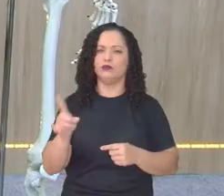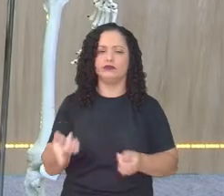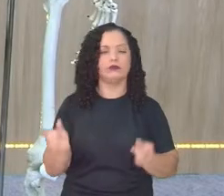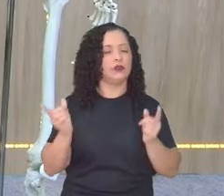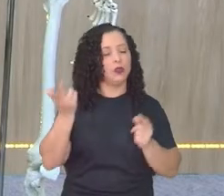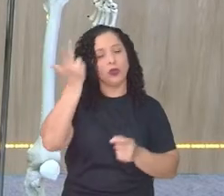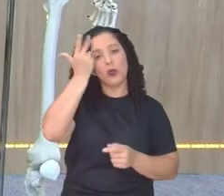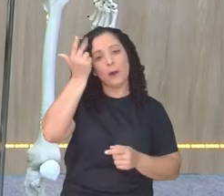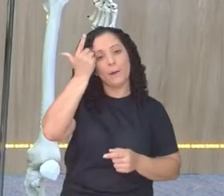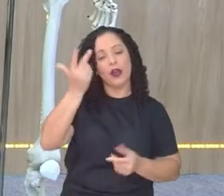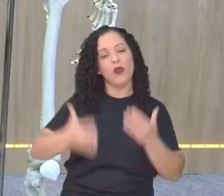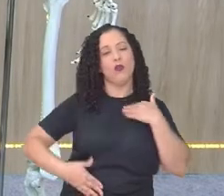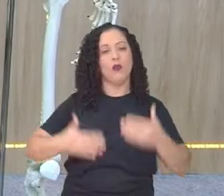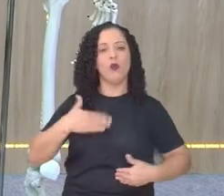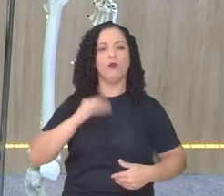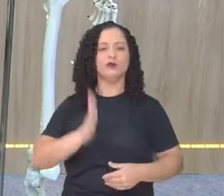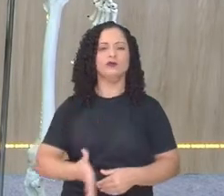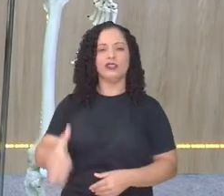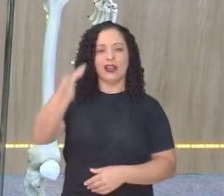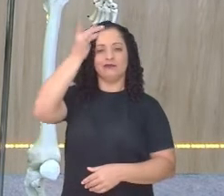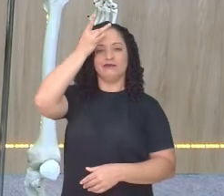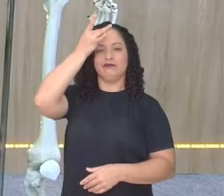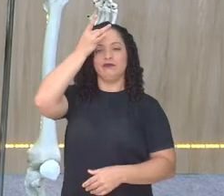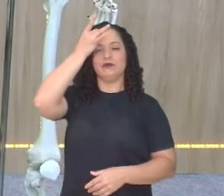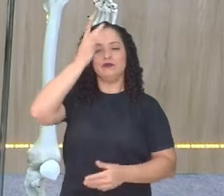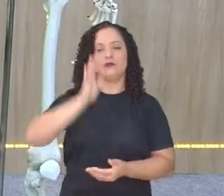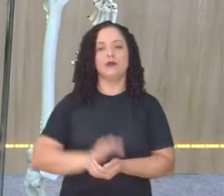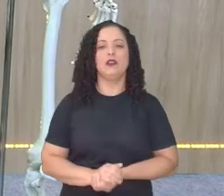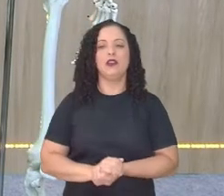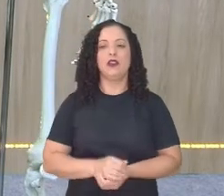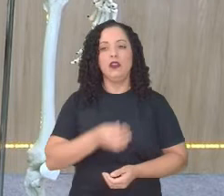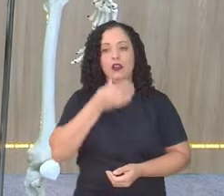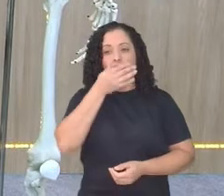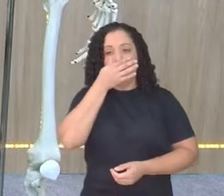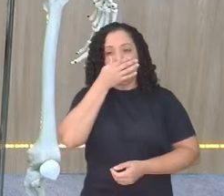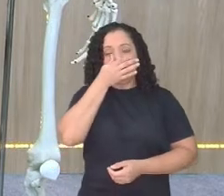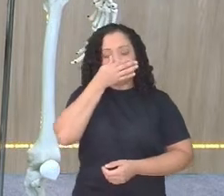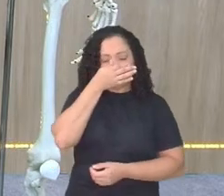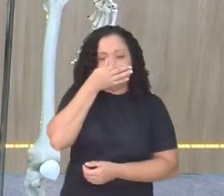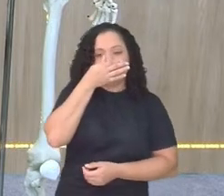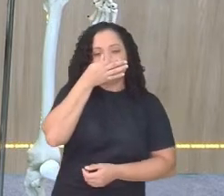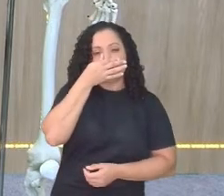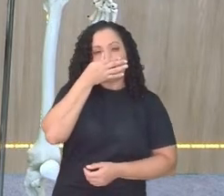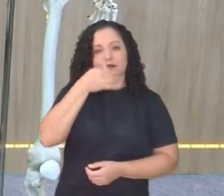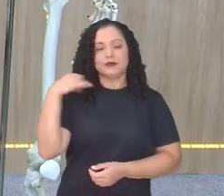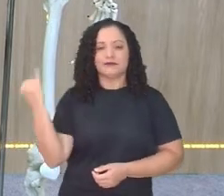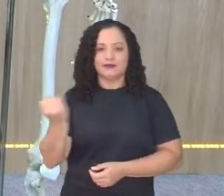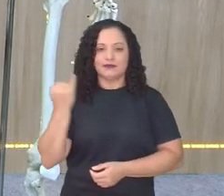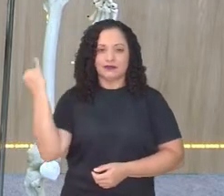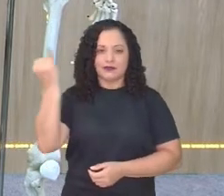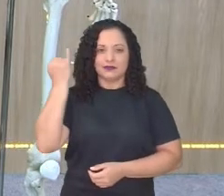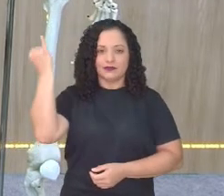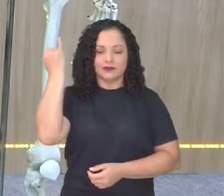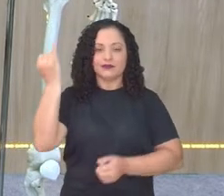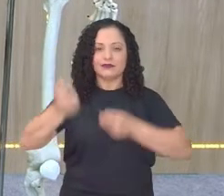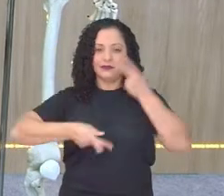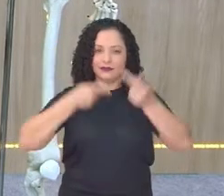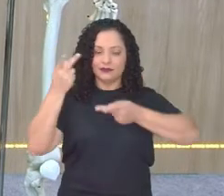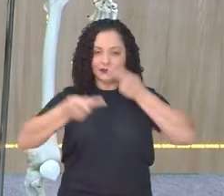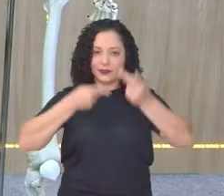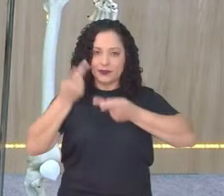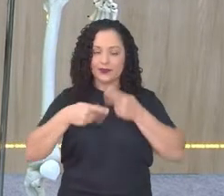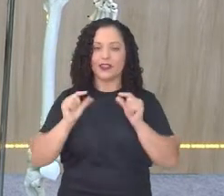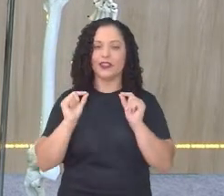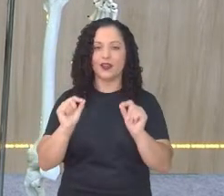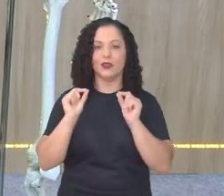porque isso aí é involuntário. Agora, outra coisa que vale a pena a gente falar e também está na situação problema, veja o